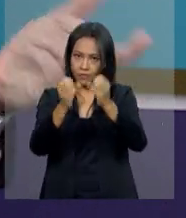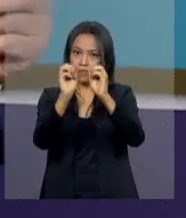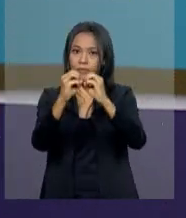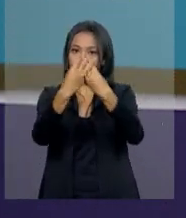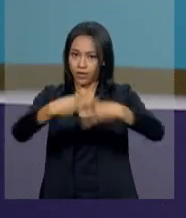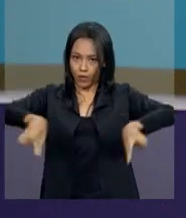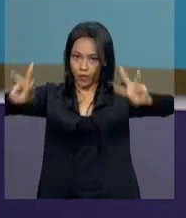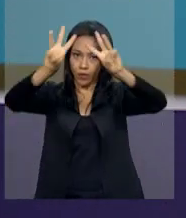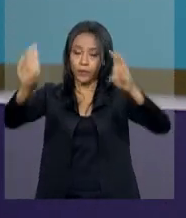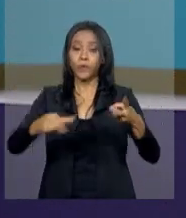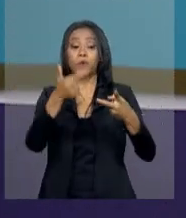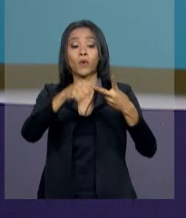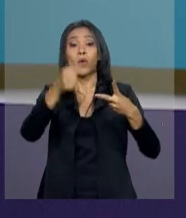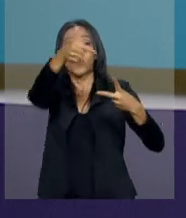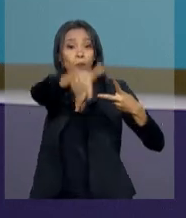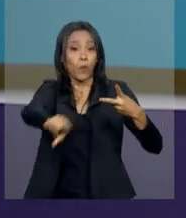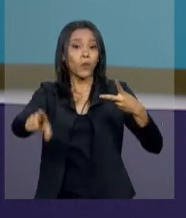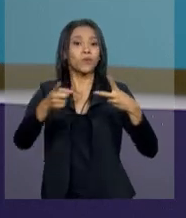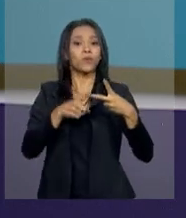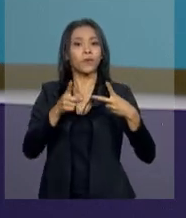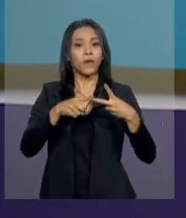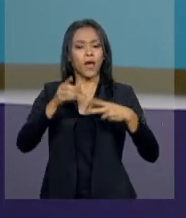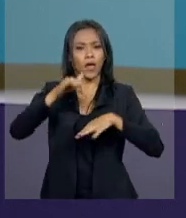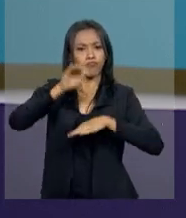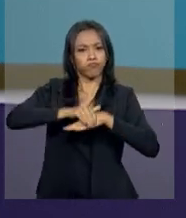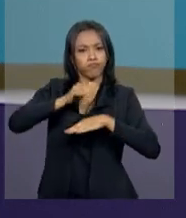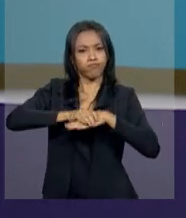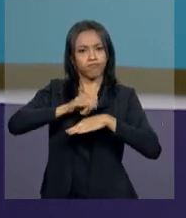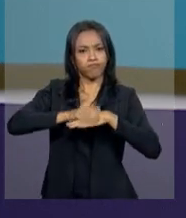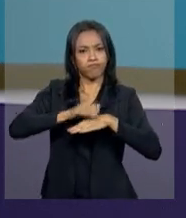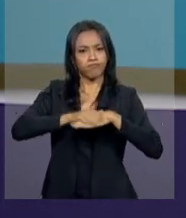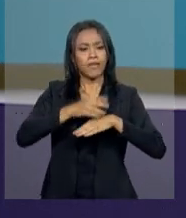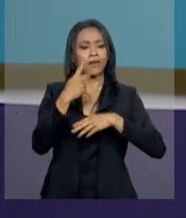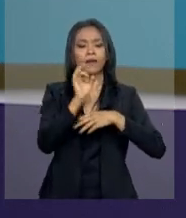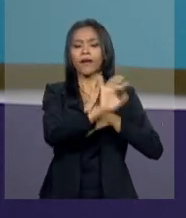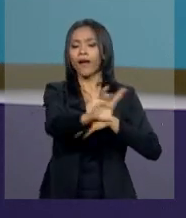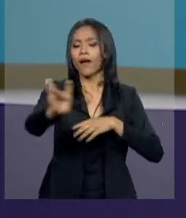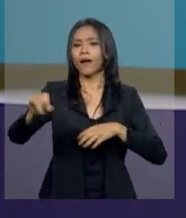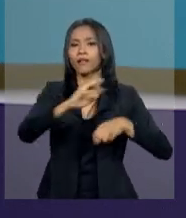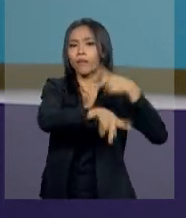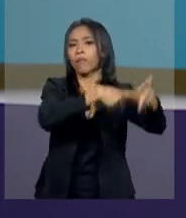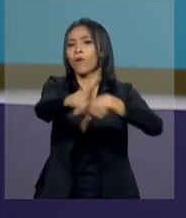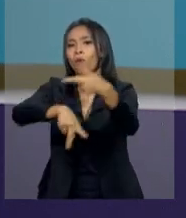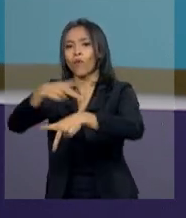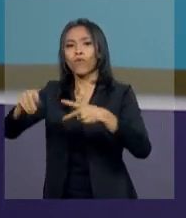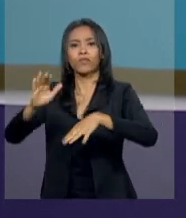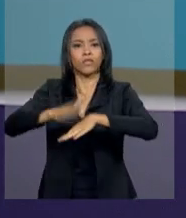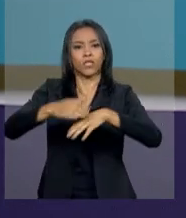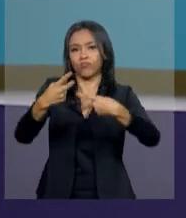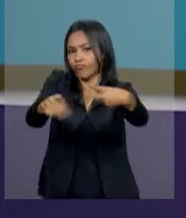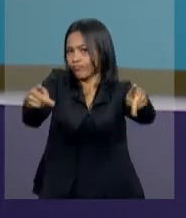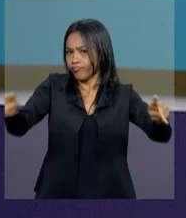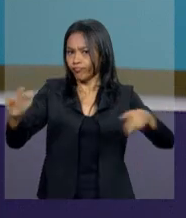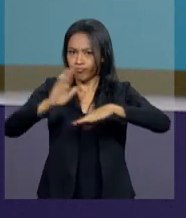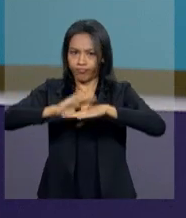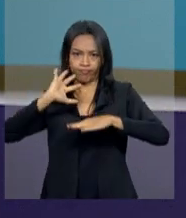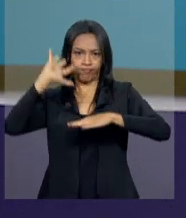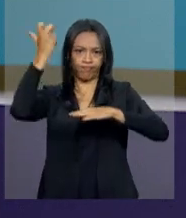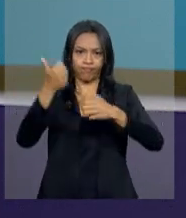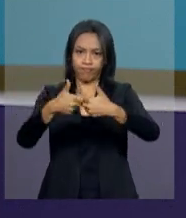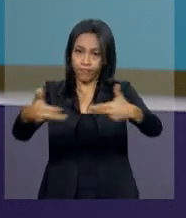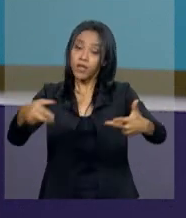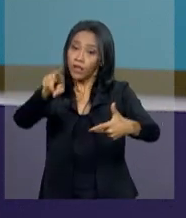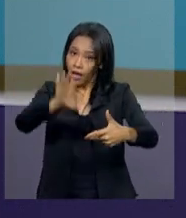estados. O outro princípio seria a autodeterminação dos povos, esse princípio já é um princípio que surge ali no contexto da Segunda